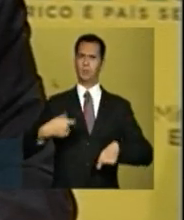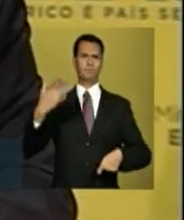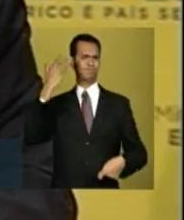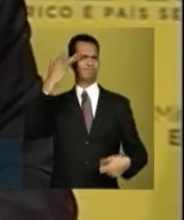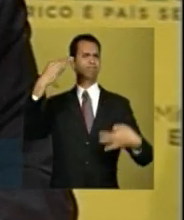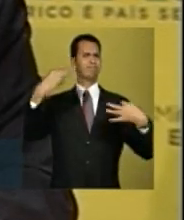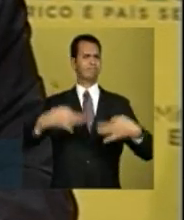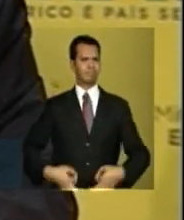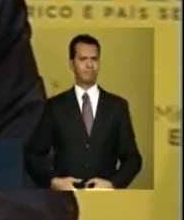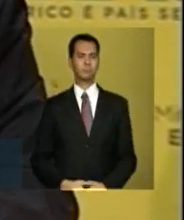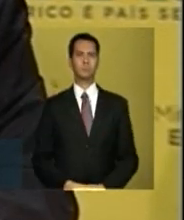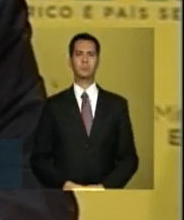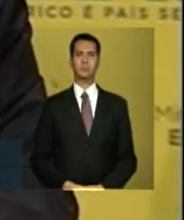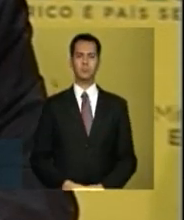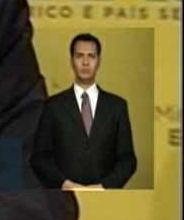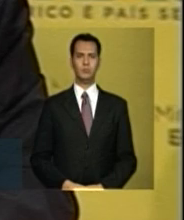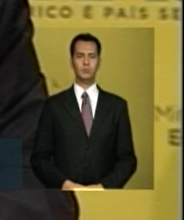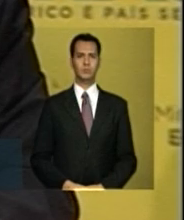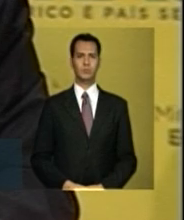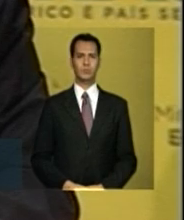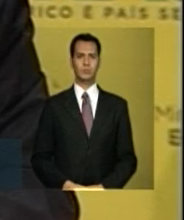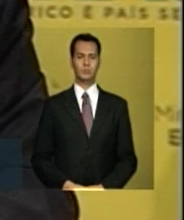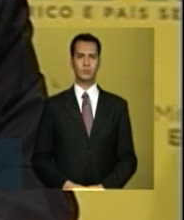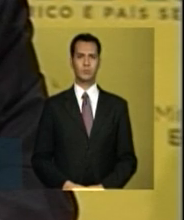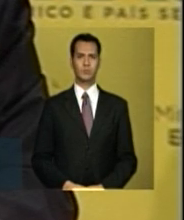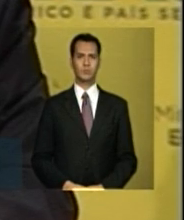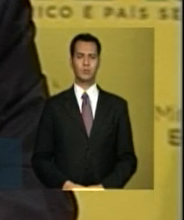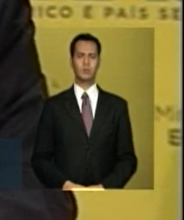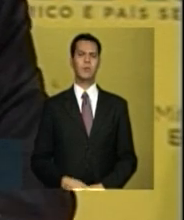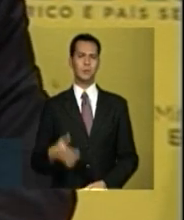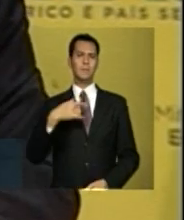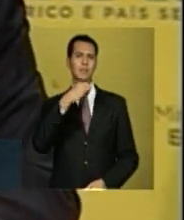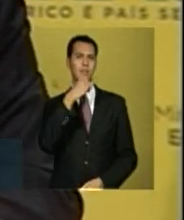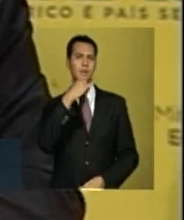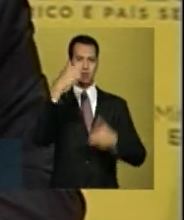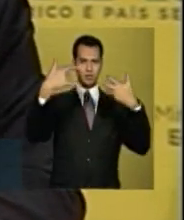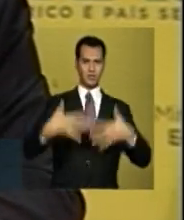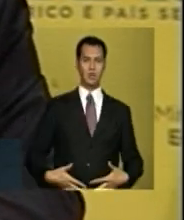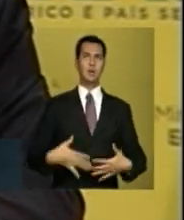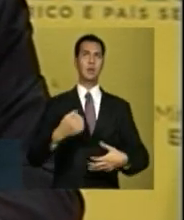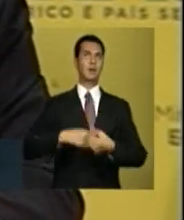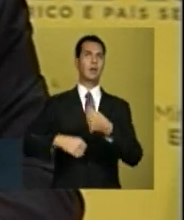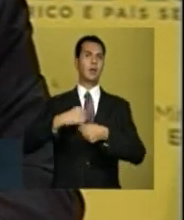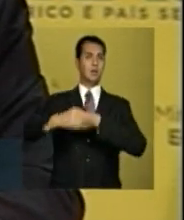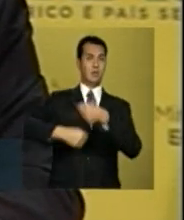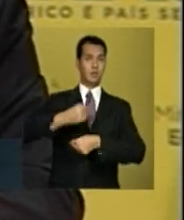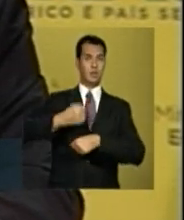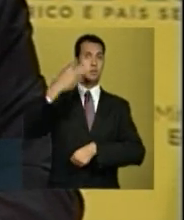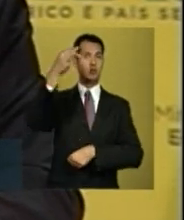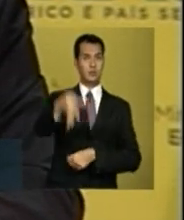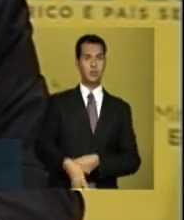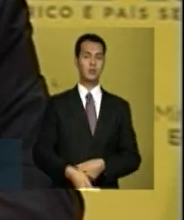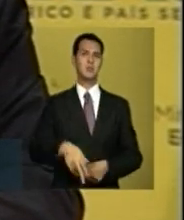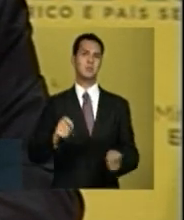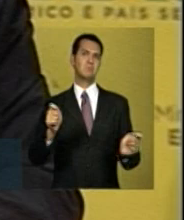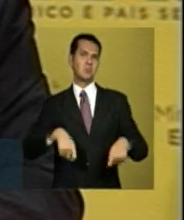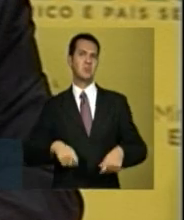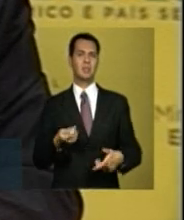ponto de vista eh eh de forma simples vamos supor que o ano que vem a gente faça um Enem